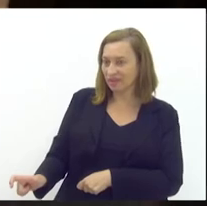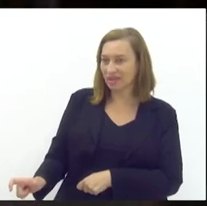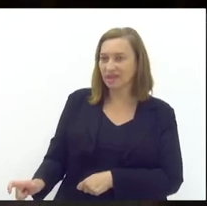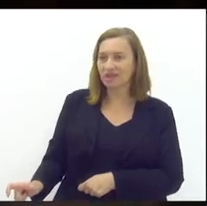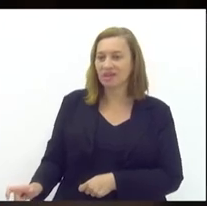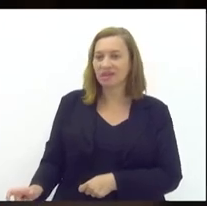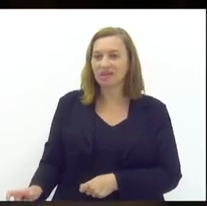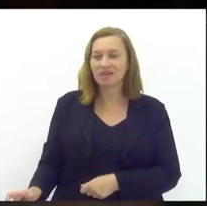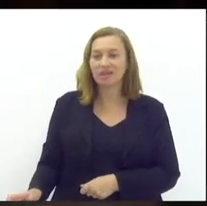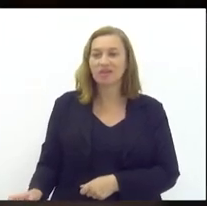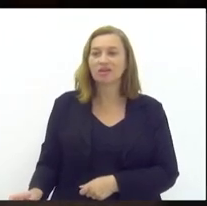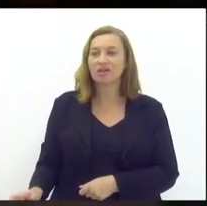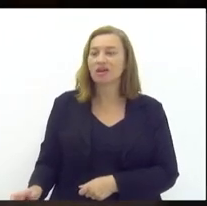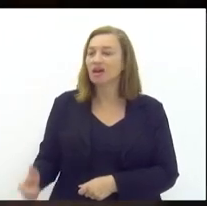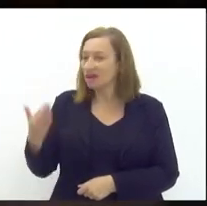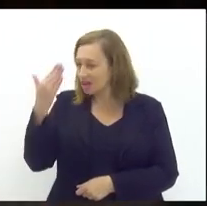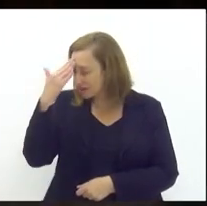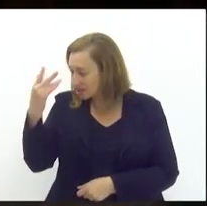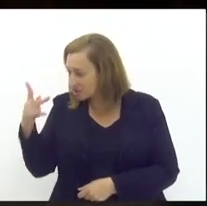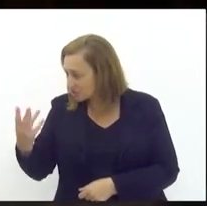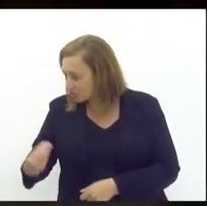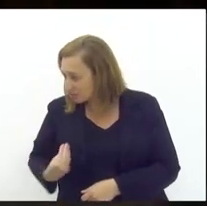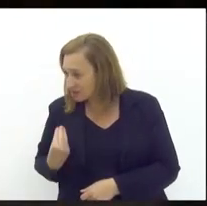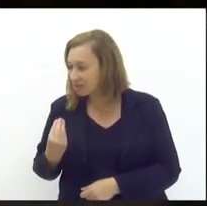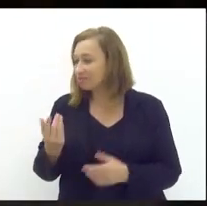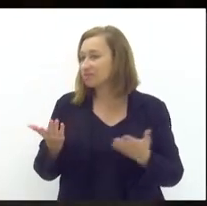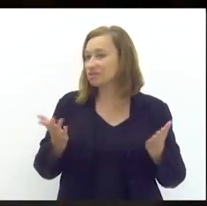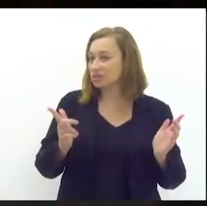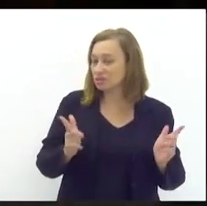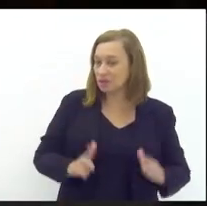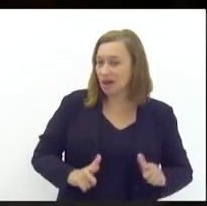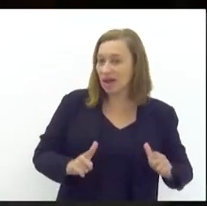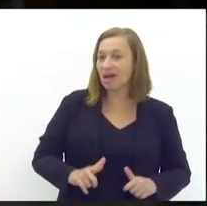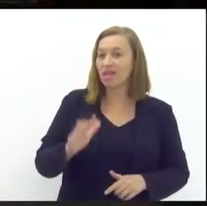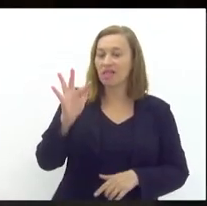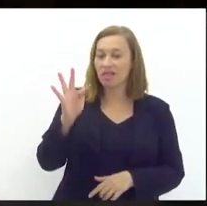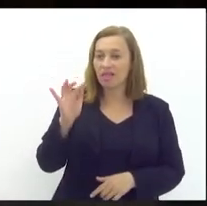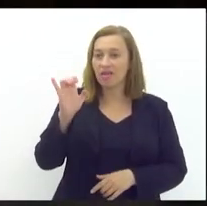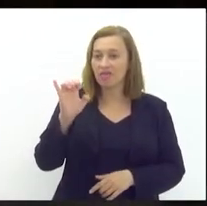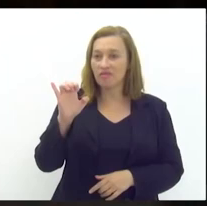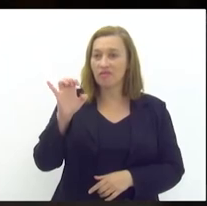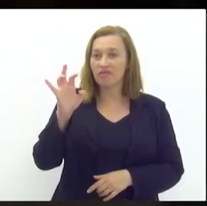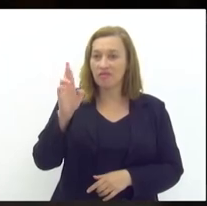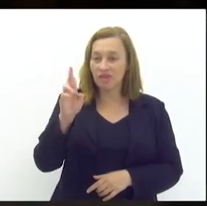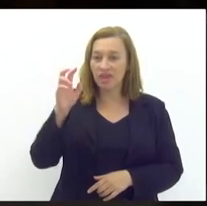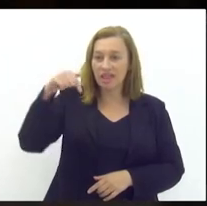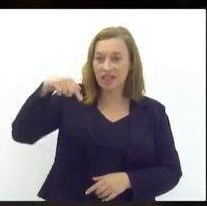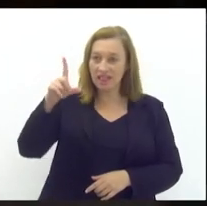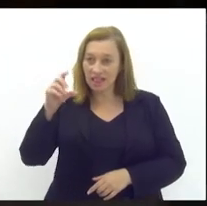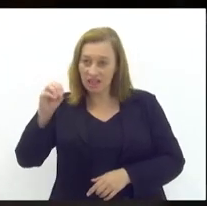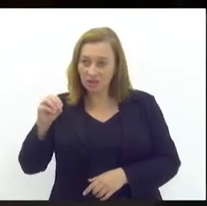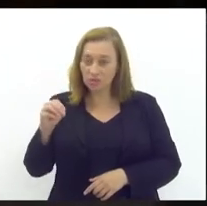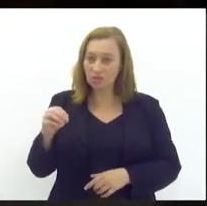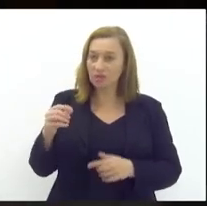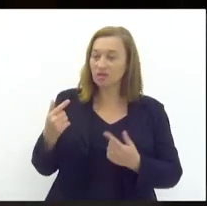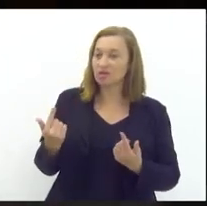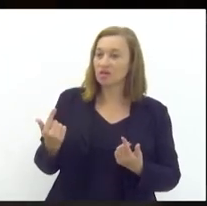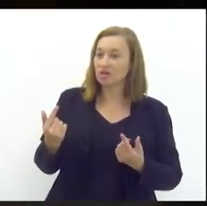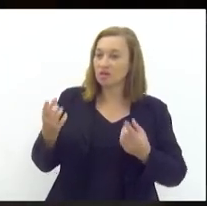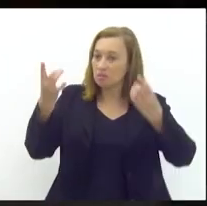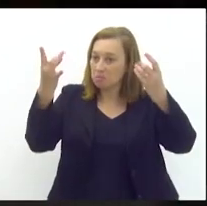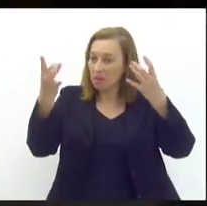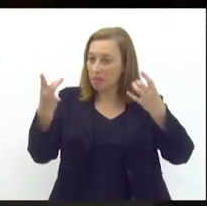voltando a agradecer a sua presença Fernando que fez uma análise crítica de